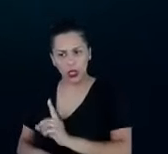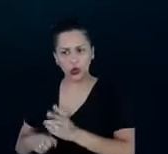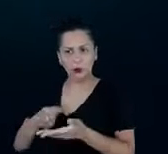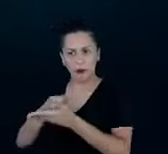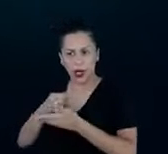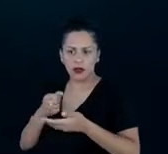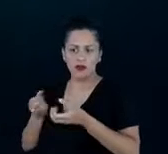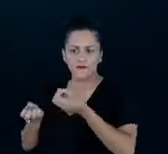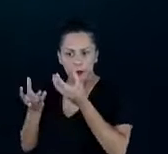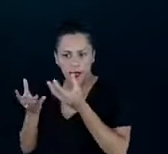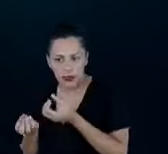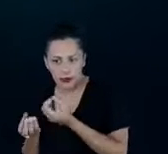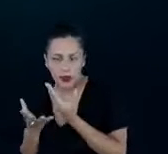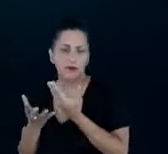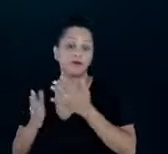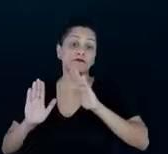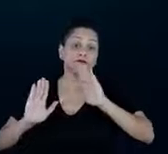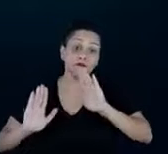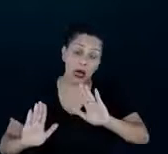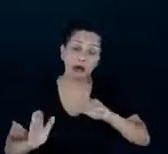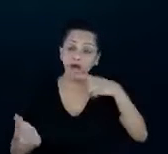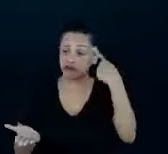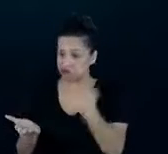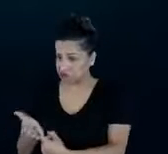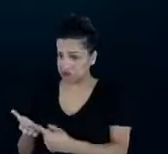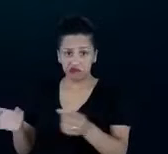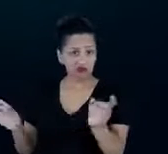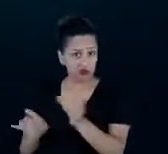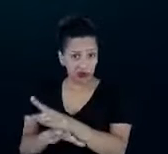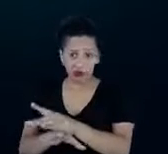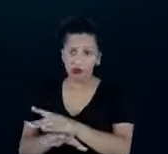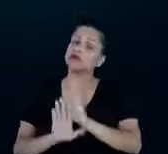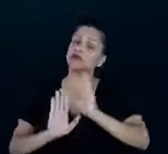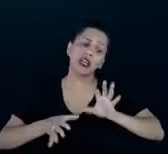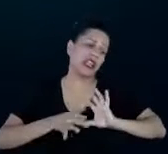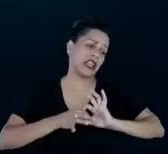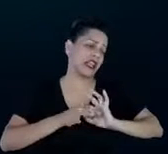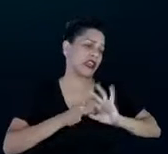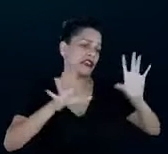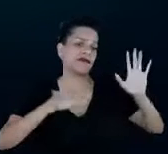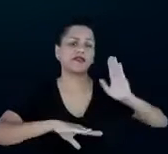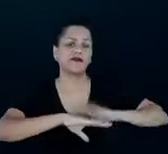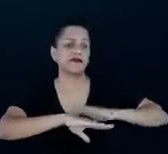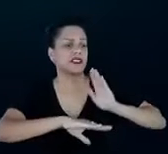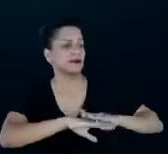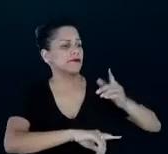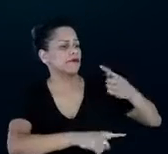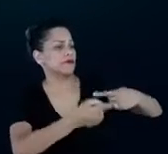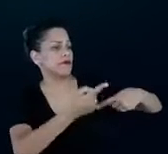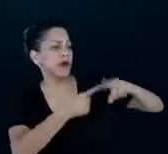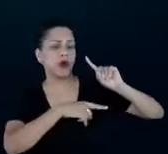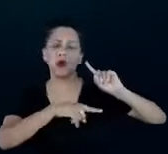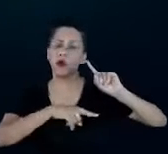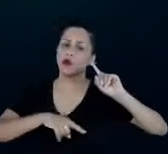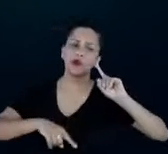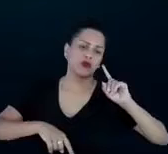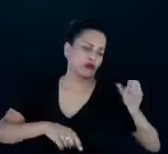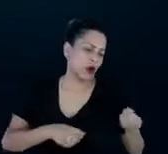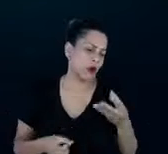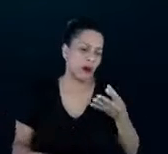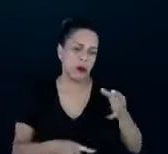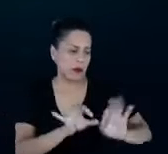mais uma vez que você cumpre o que a lei dispõe você tá livre para Inovar você tem que desenvolver seus projetos